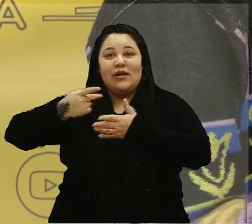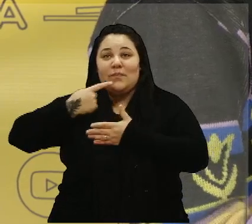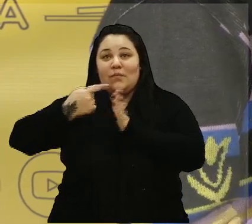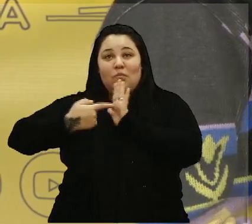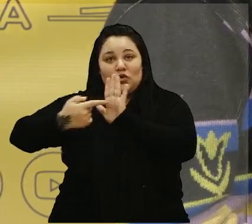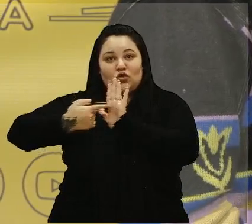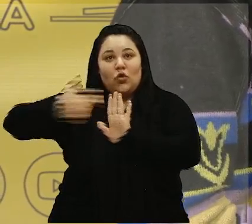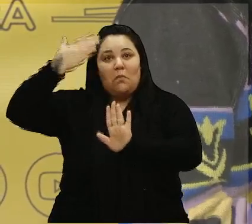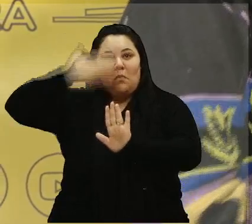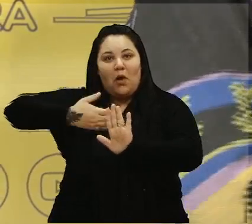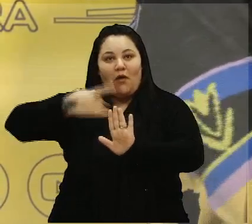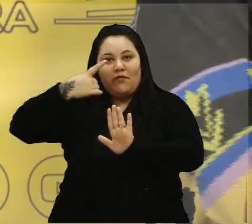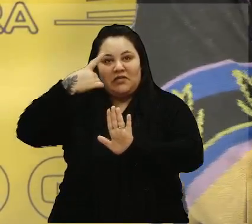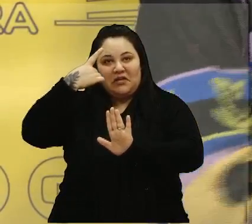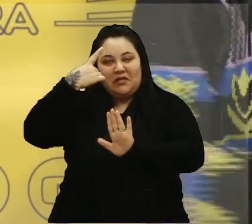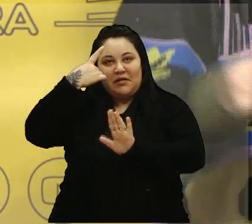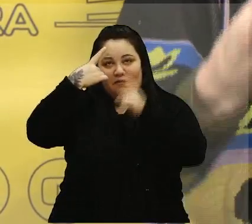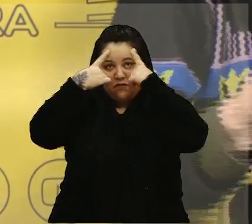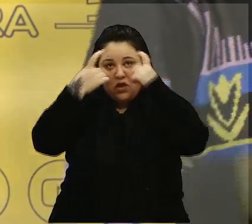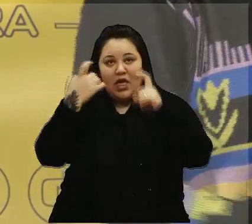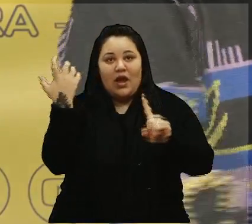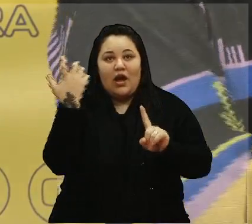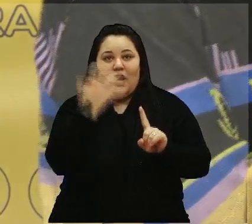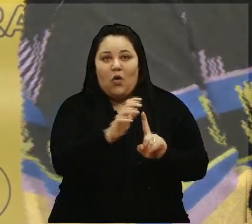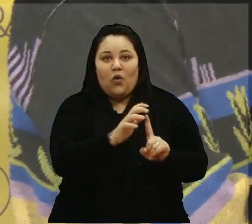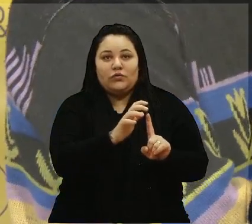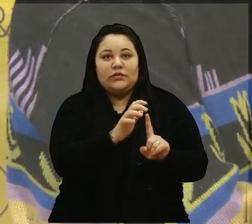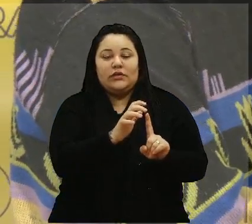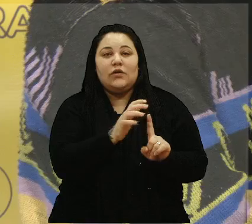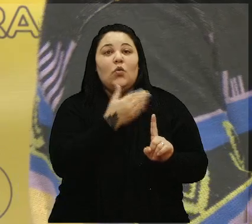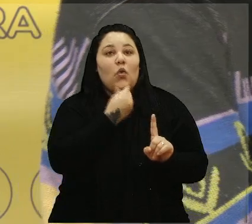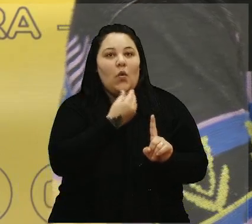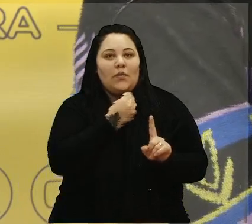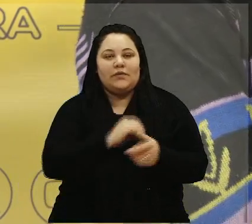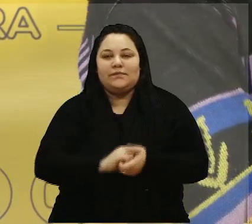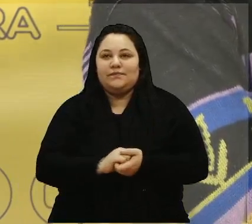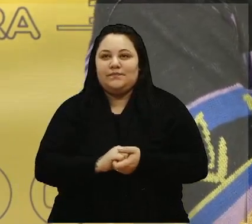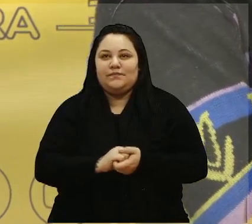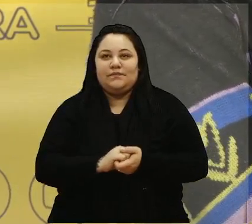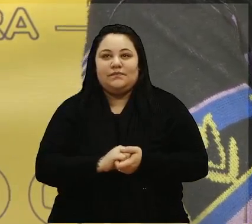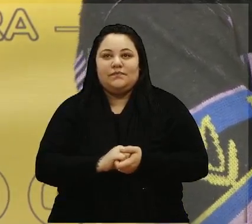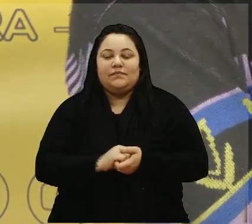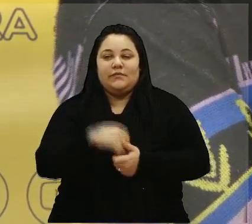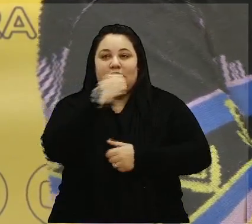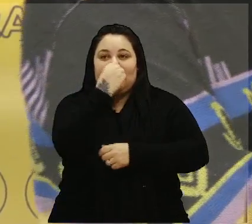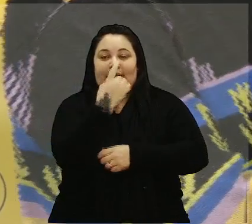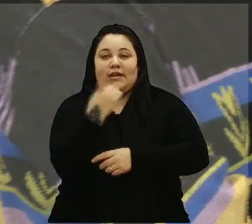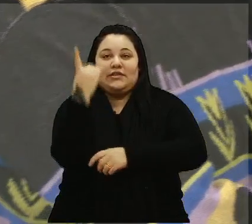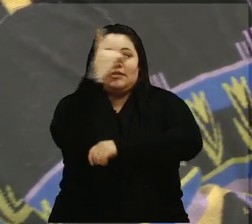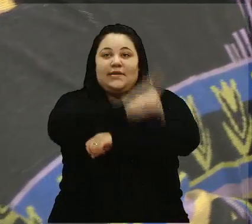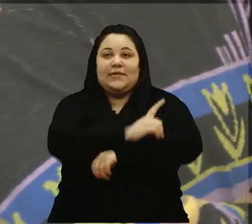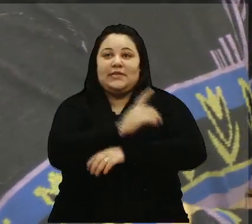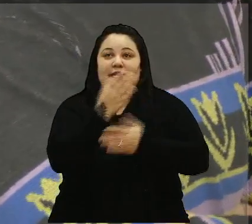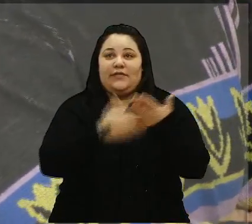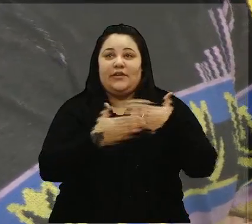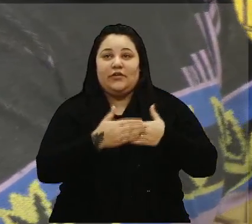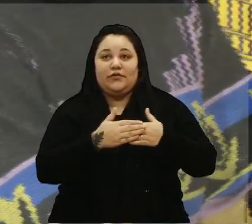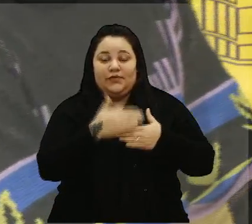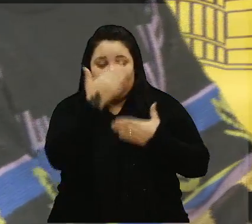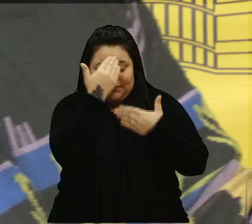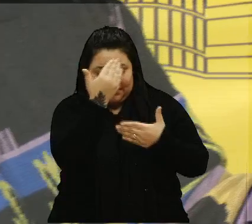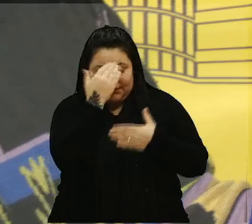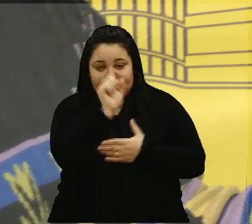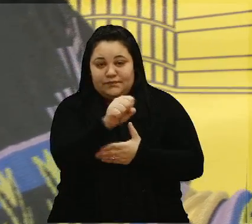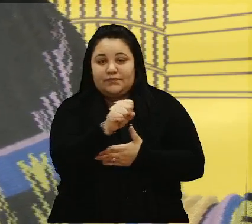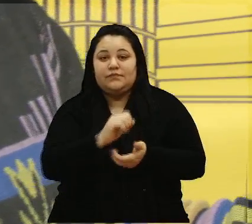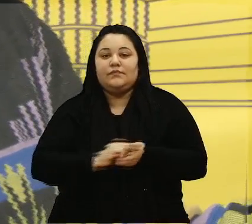sobre a violência contra os homens. Eu deixo mais um espaço aqui para o senhor, por favor. Bom dia. Bom dia, obrigado a todos aí. Não, é